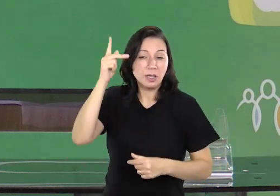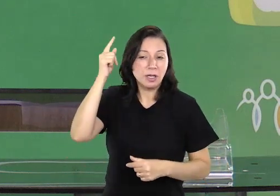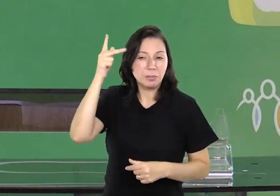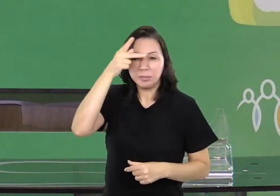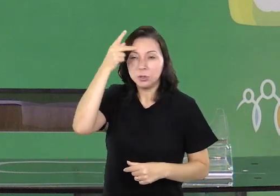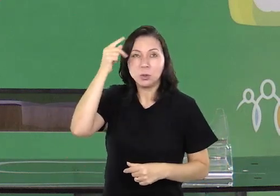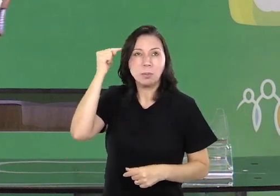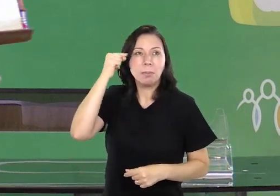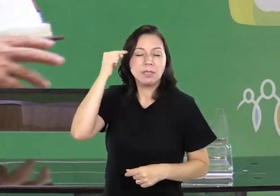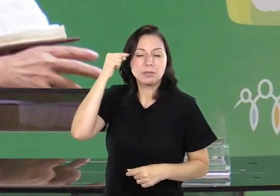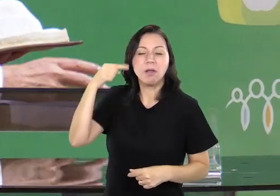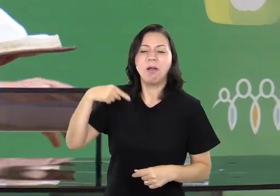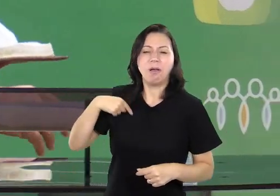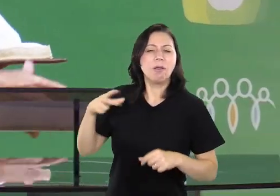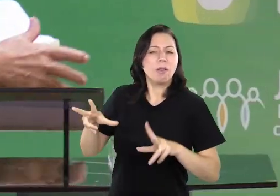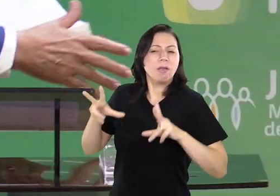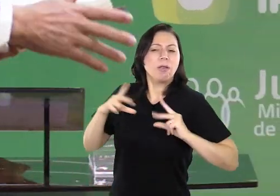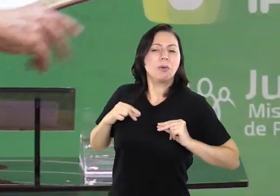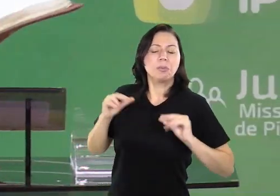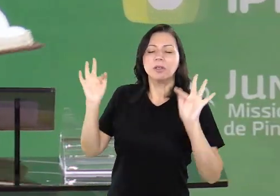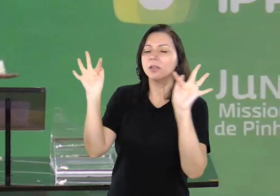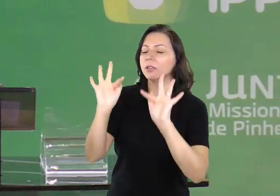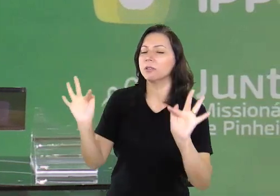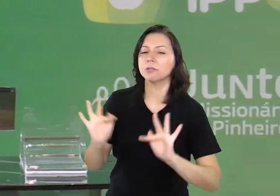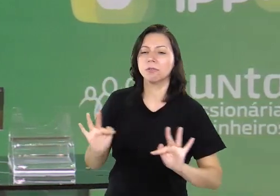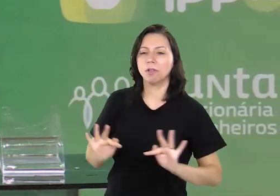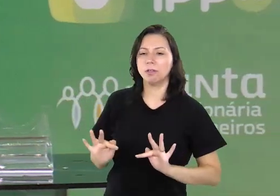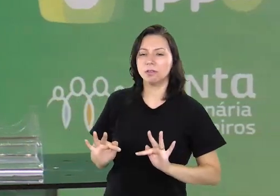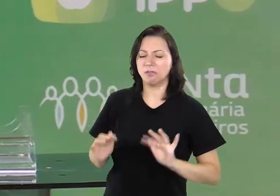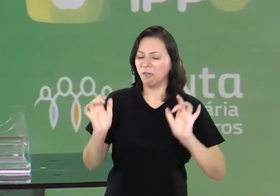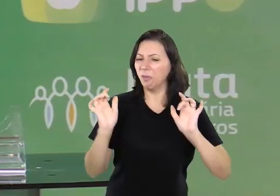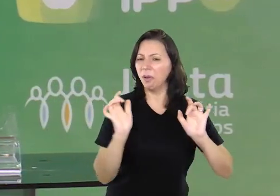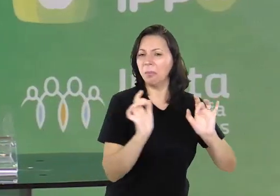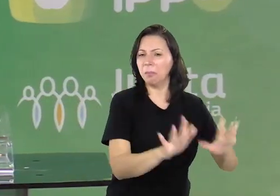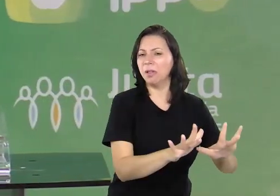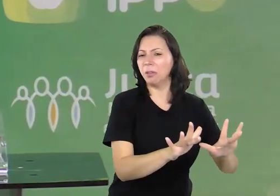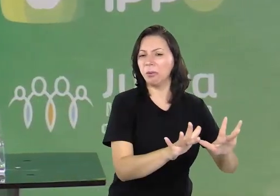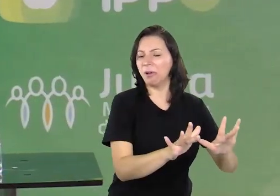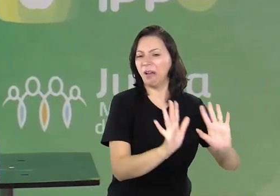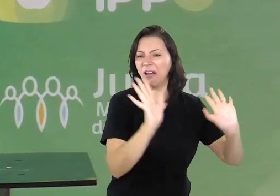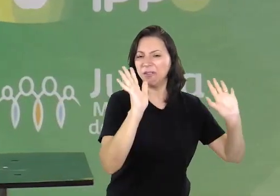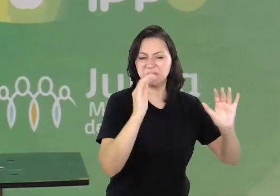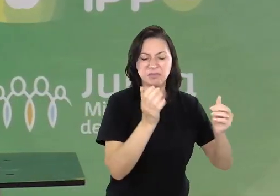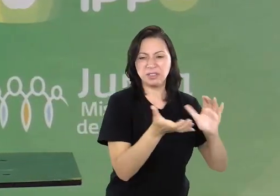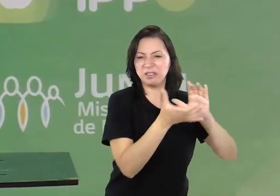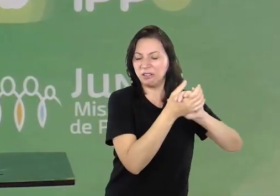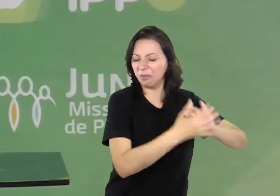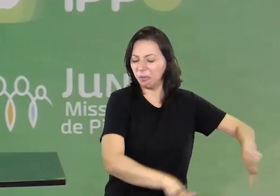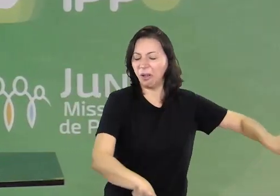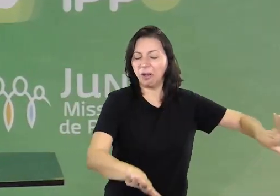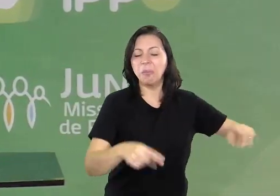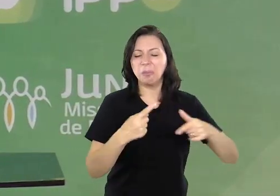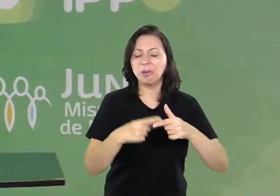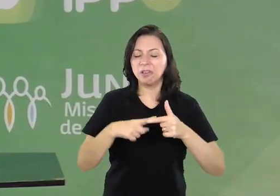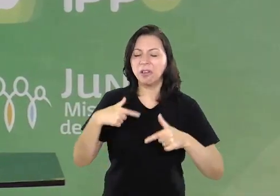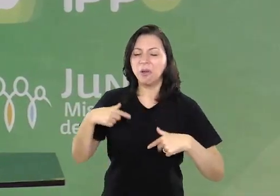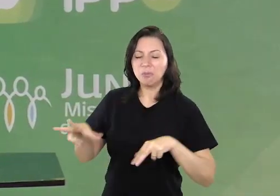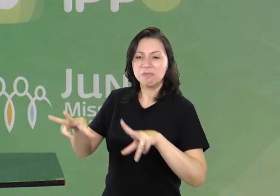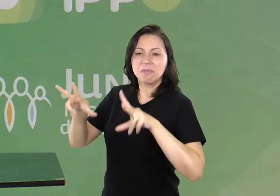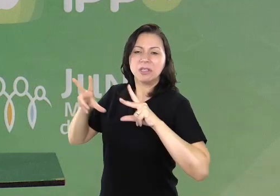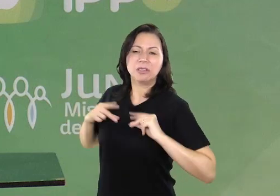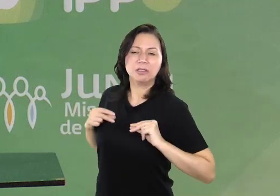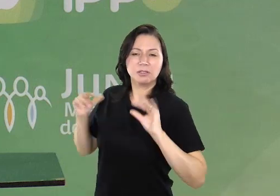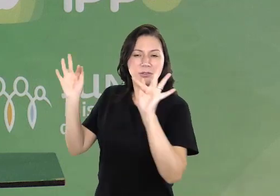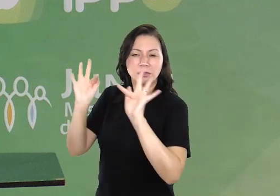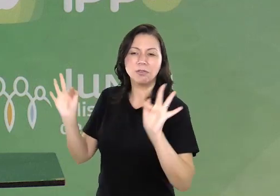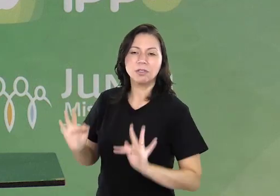tá passando uma situação meio difícil aí eu mereço ser feliz eu fiz que eu mereço ser feliz minha mulher tava chata demais meu marido tava chato demais eu mereço